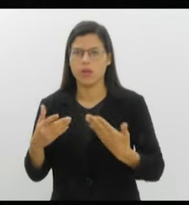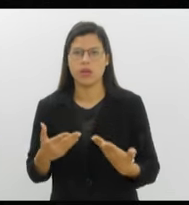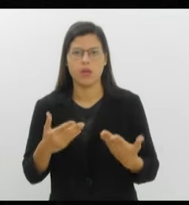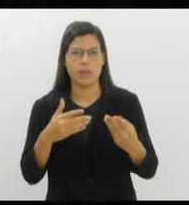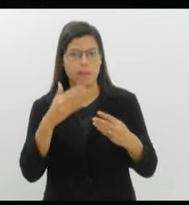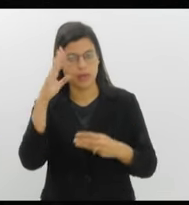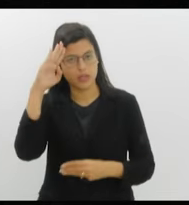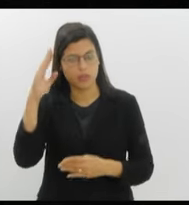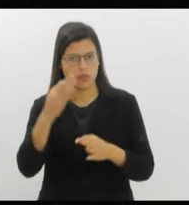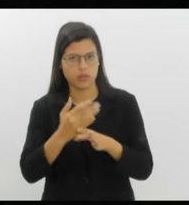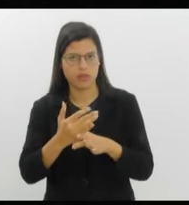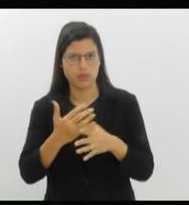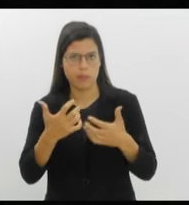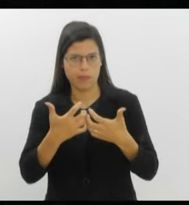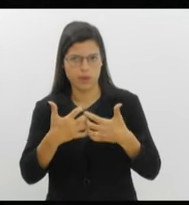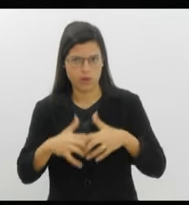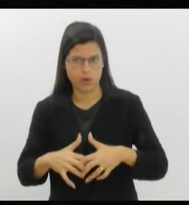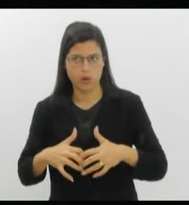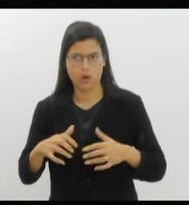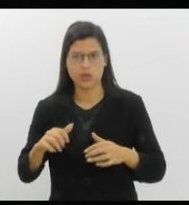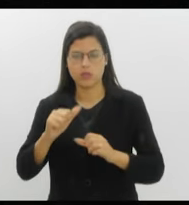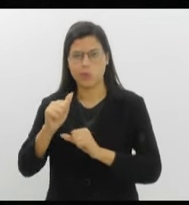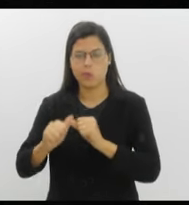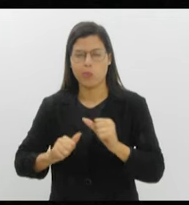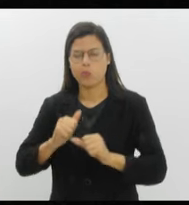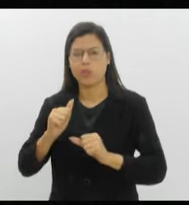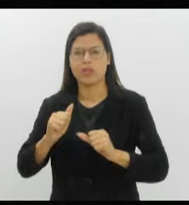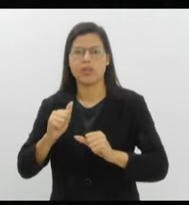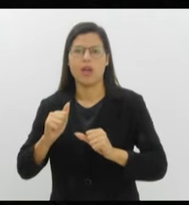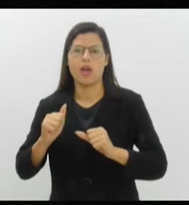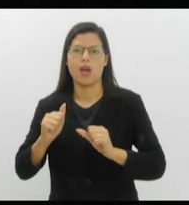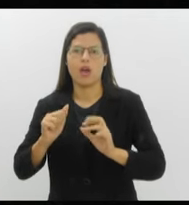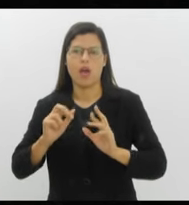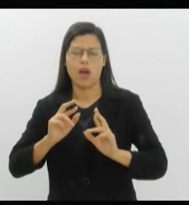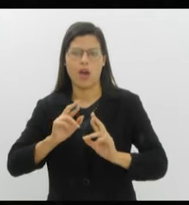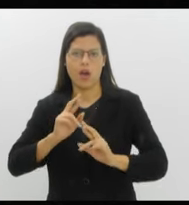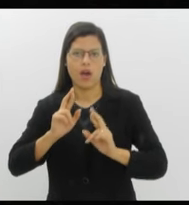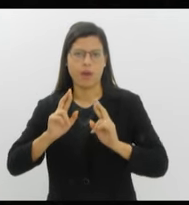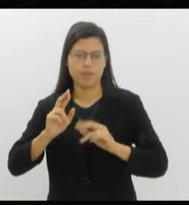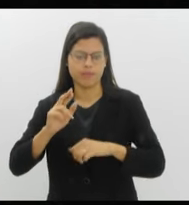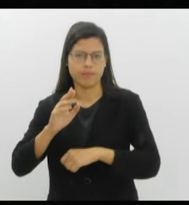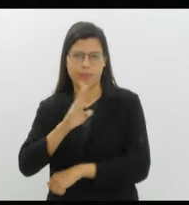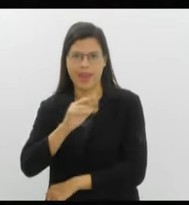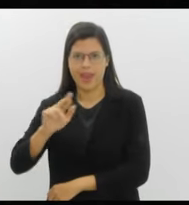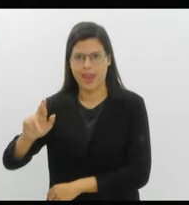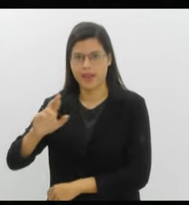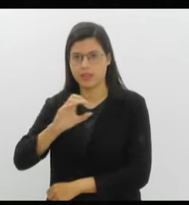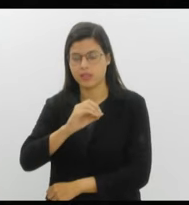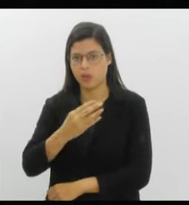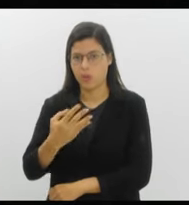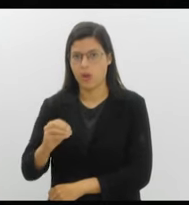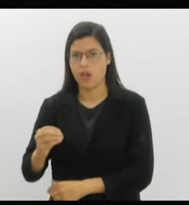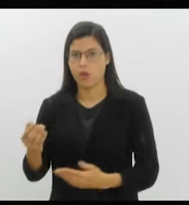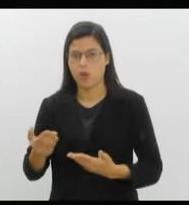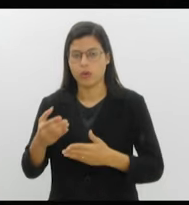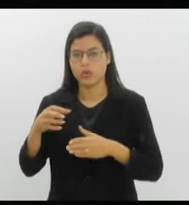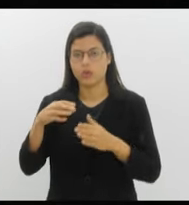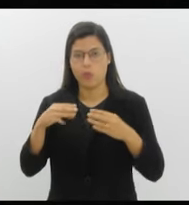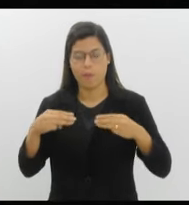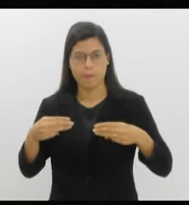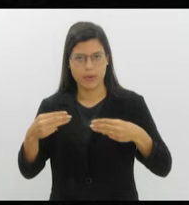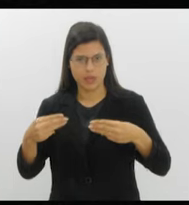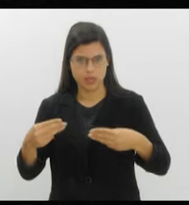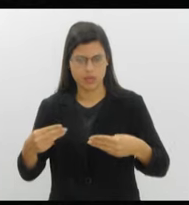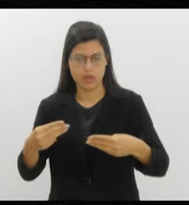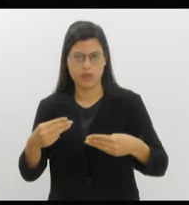muito perto de mudar a BR-040. Hoje, o Ministério dos Transportes publicou a portaria que dá um